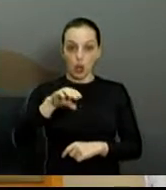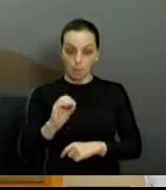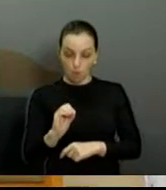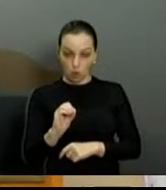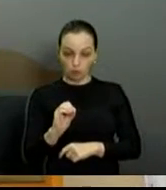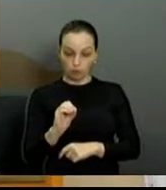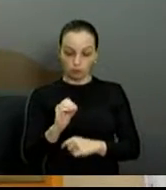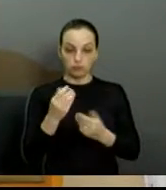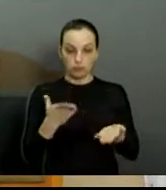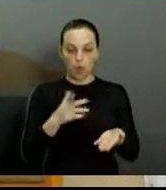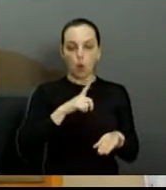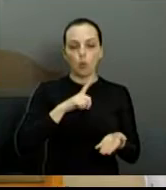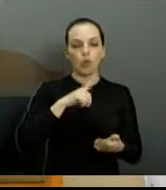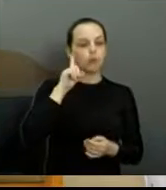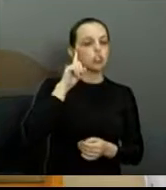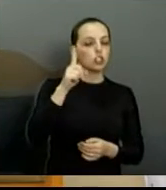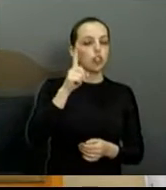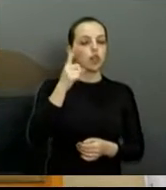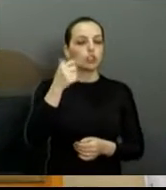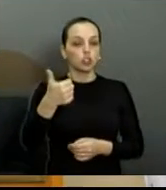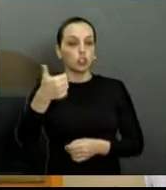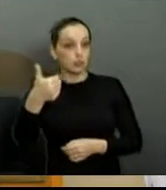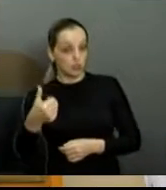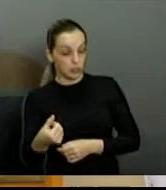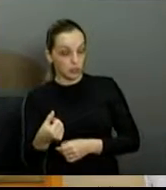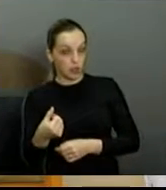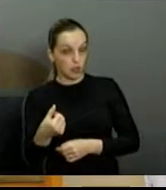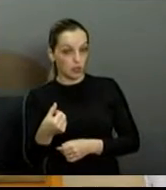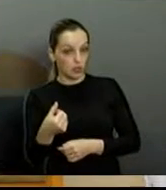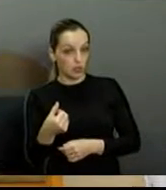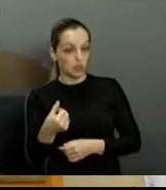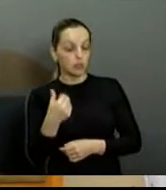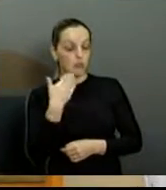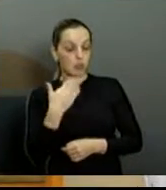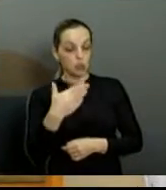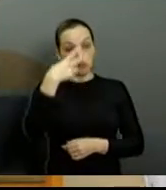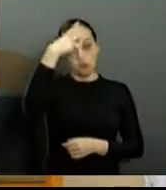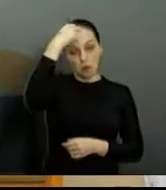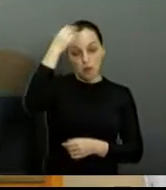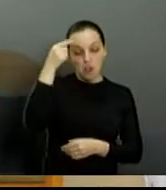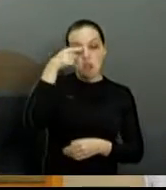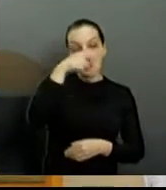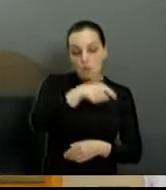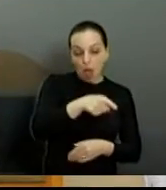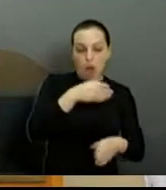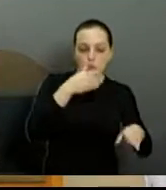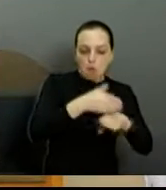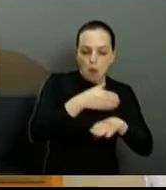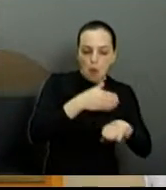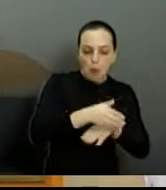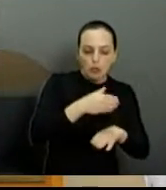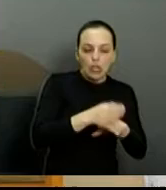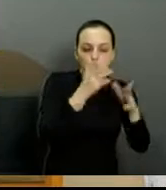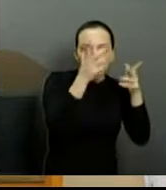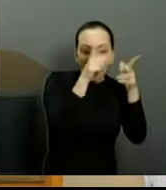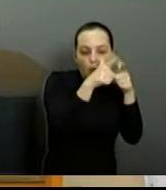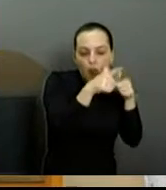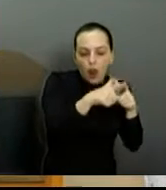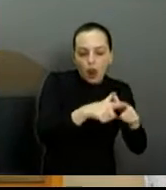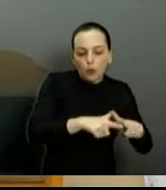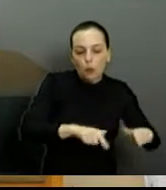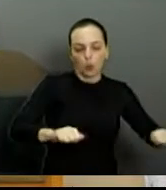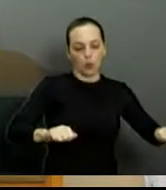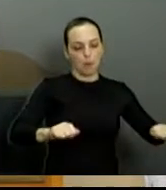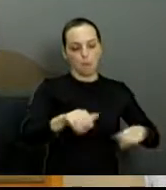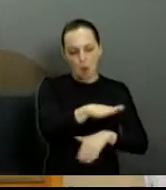cheguei de férias antes né pedir para o poder executivo foi lá limpo tirou colchões tinha